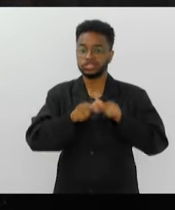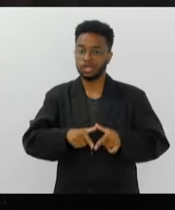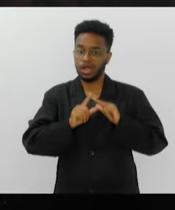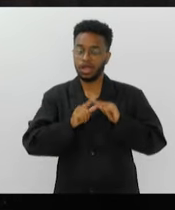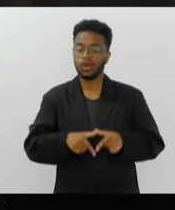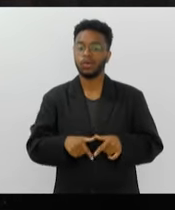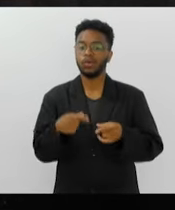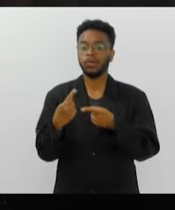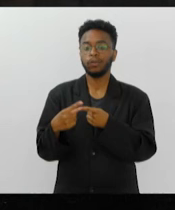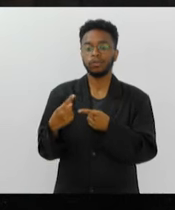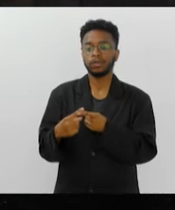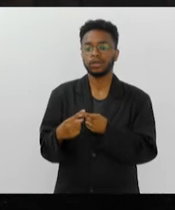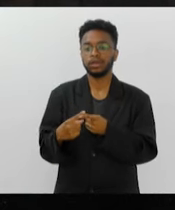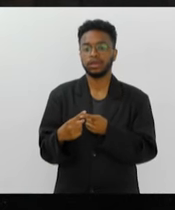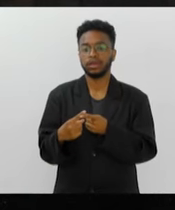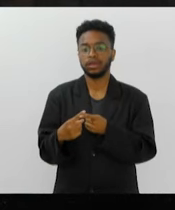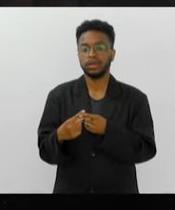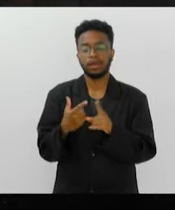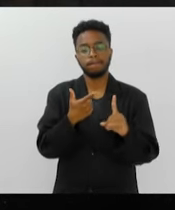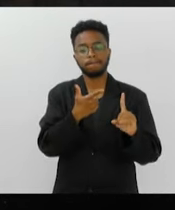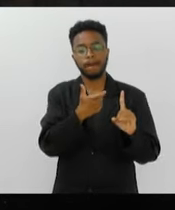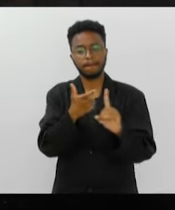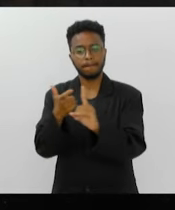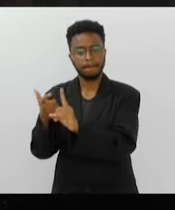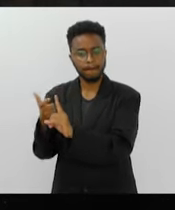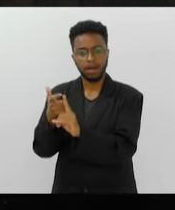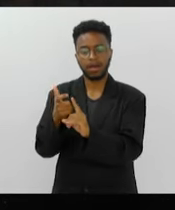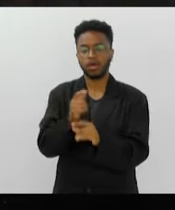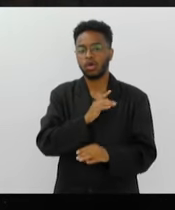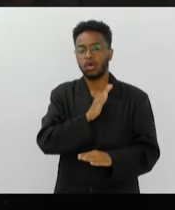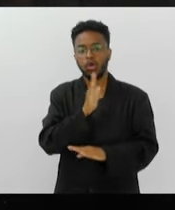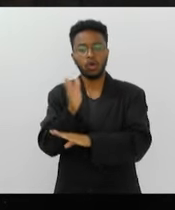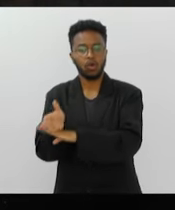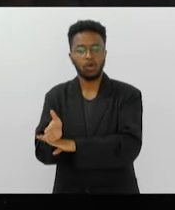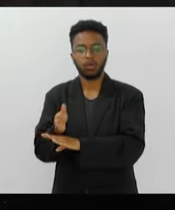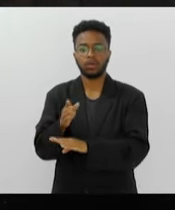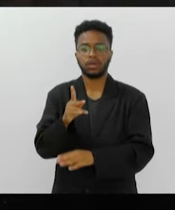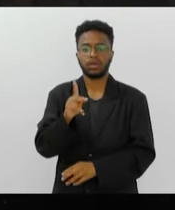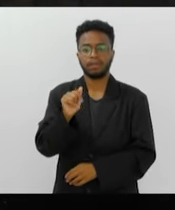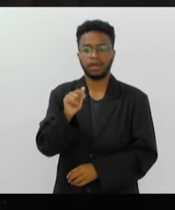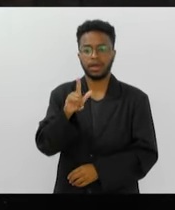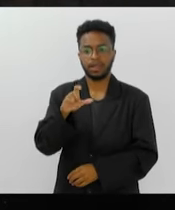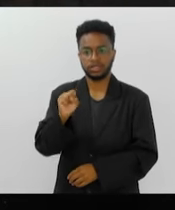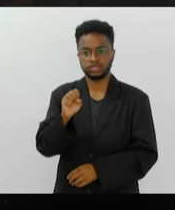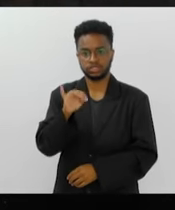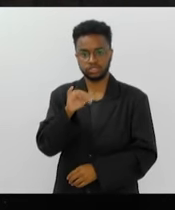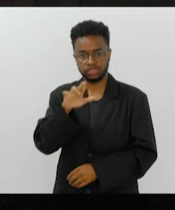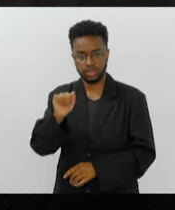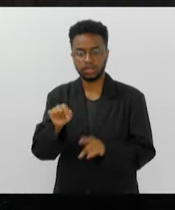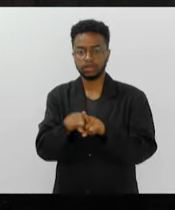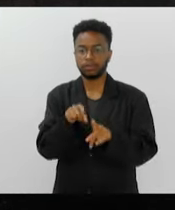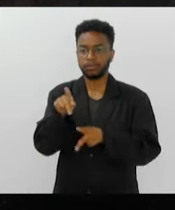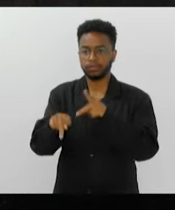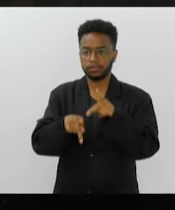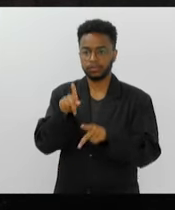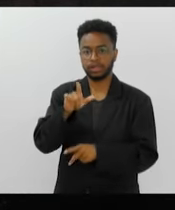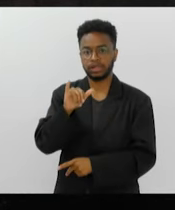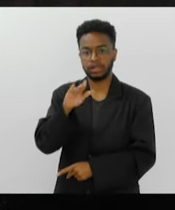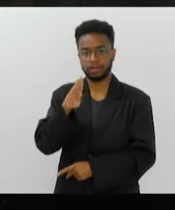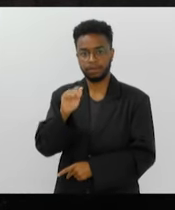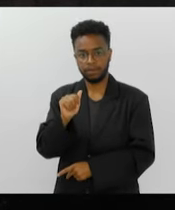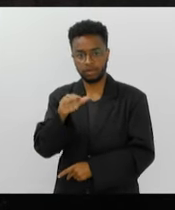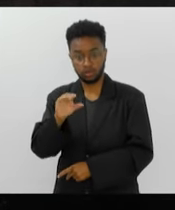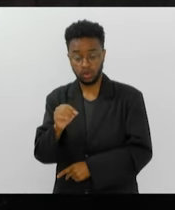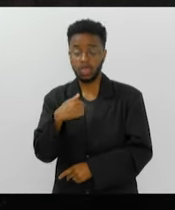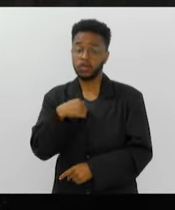que empreende um genocídio contra a Palestina e contra os povos Libaneses e eu digo Falo isso de cadeira porque tenho